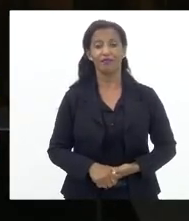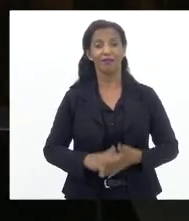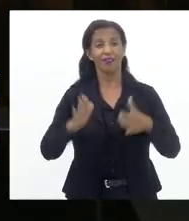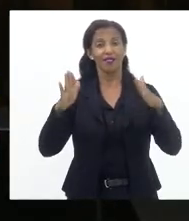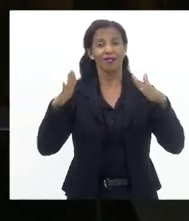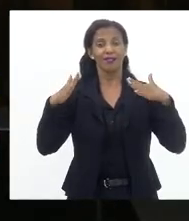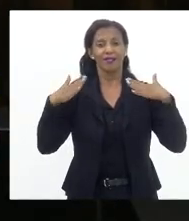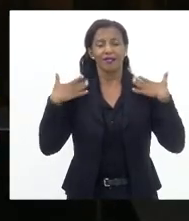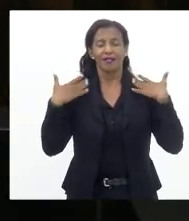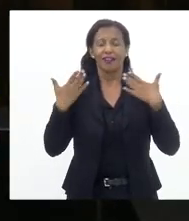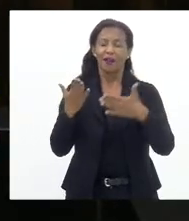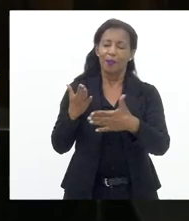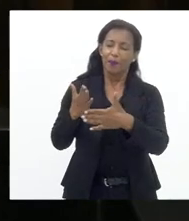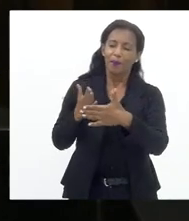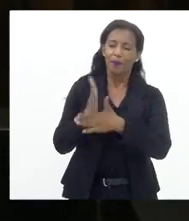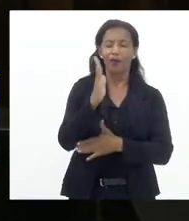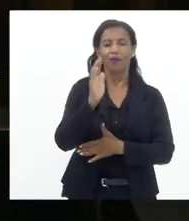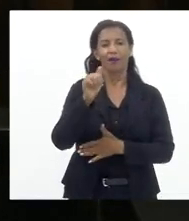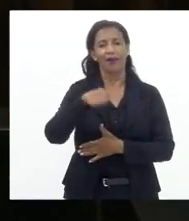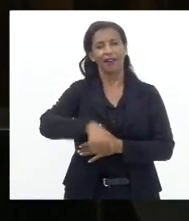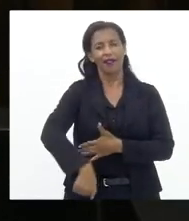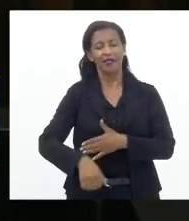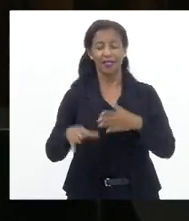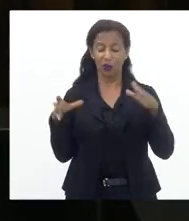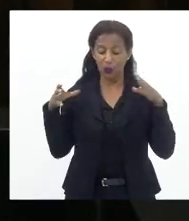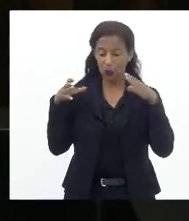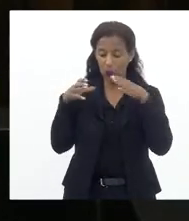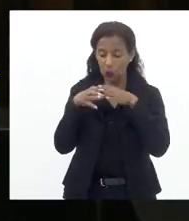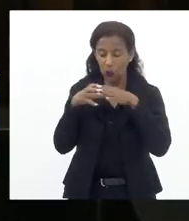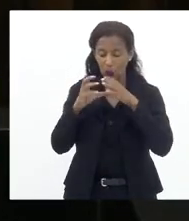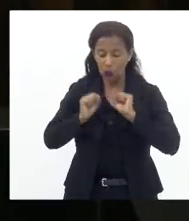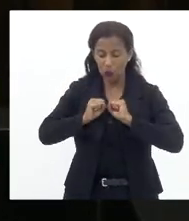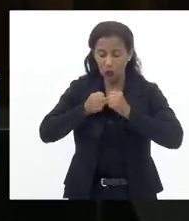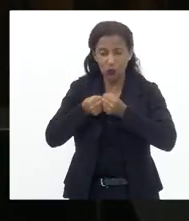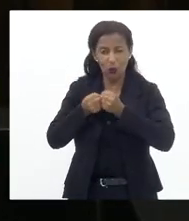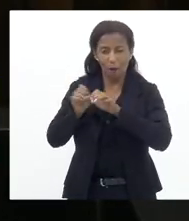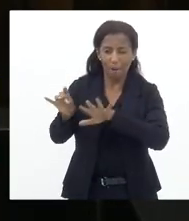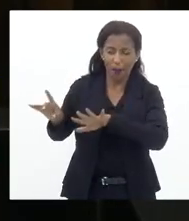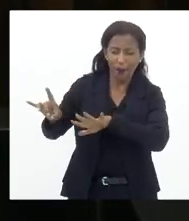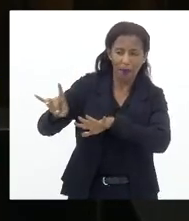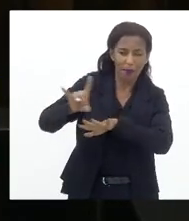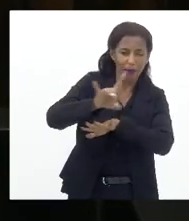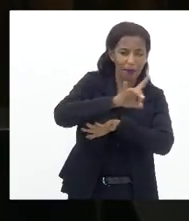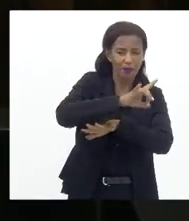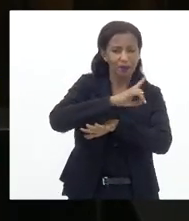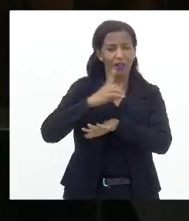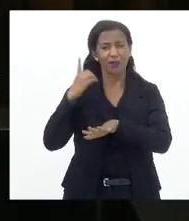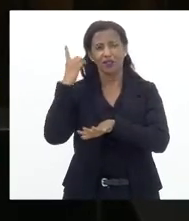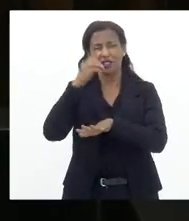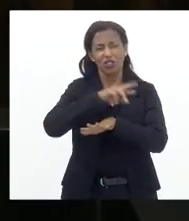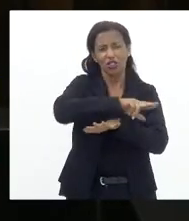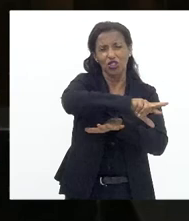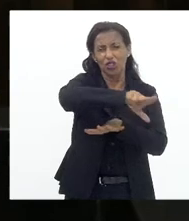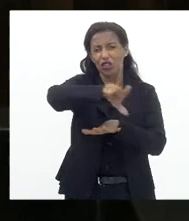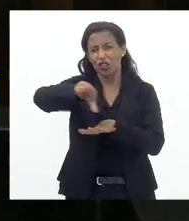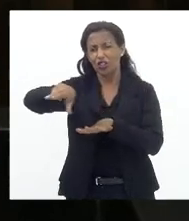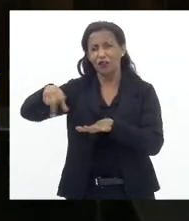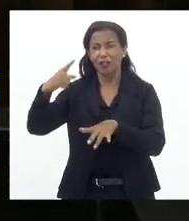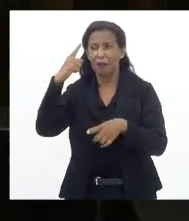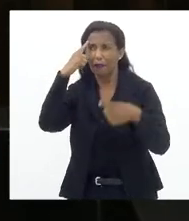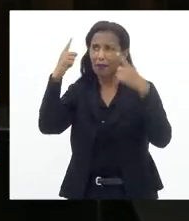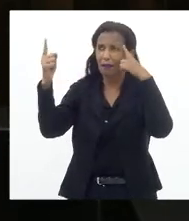alegria de aprovar no plenário dessa casa numa comunhão de esforços de todos os deputados de diferentes matizes